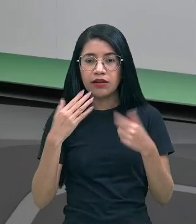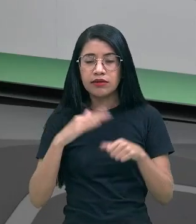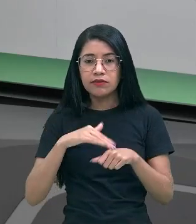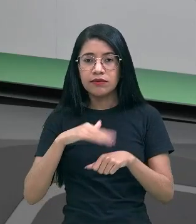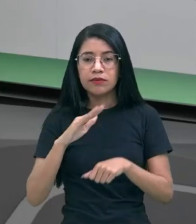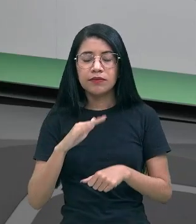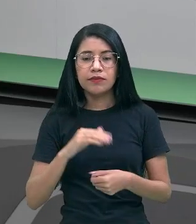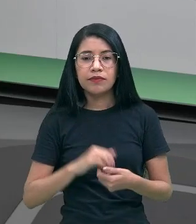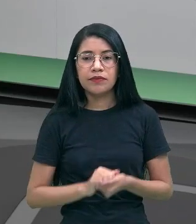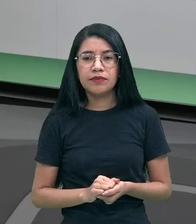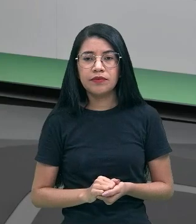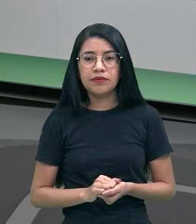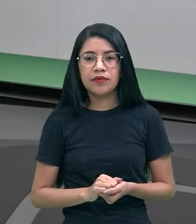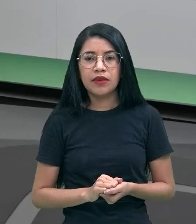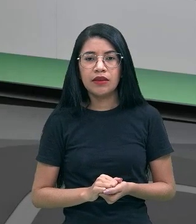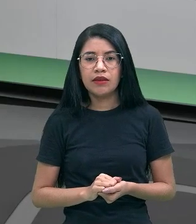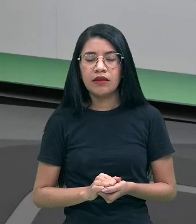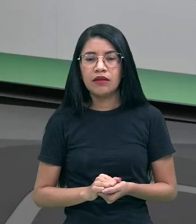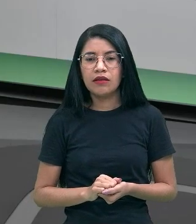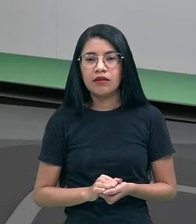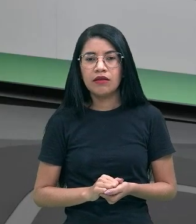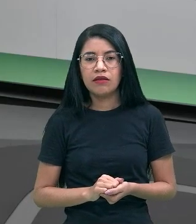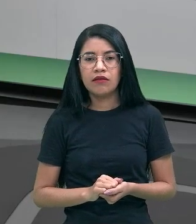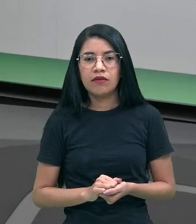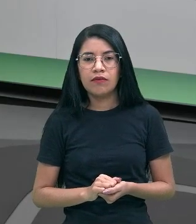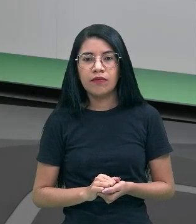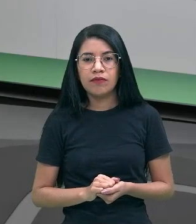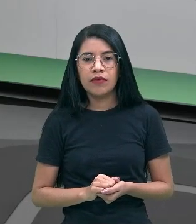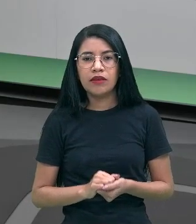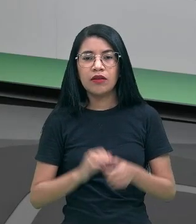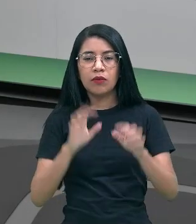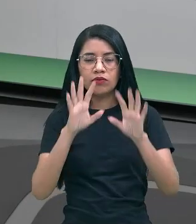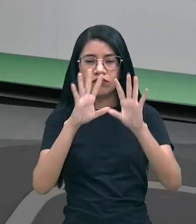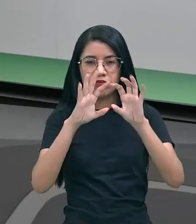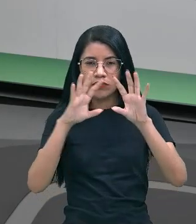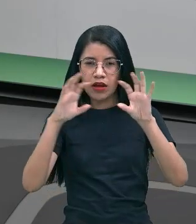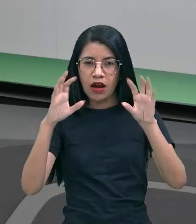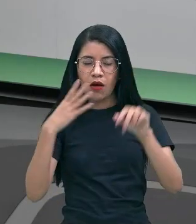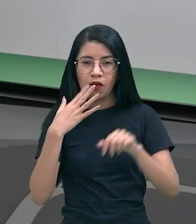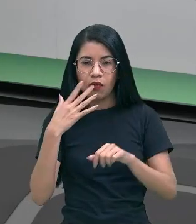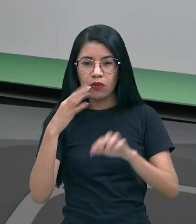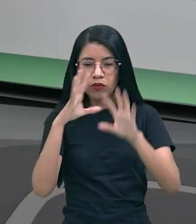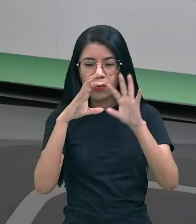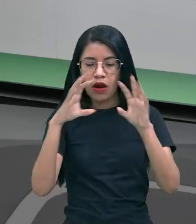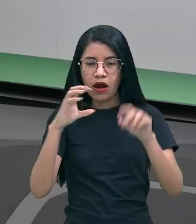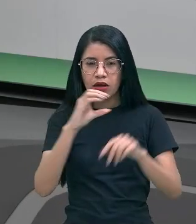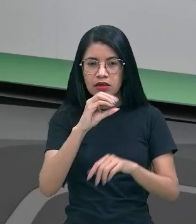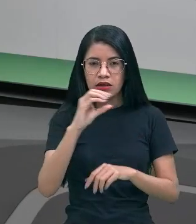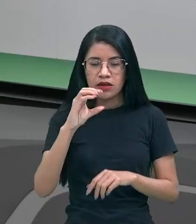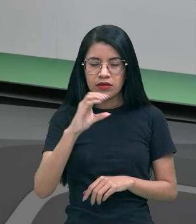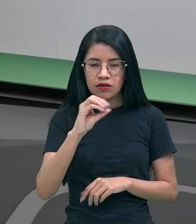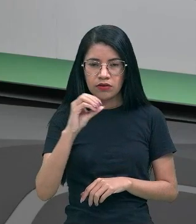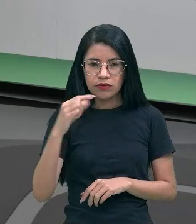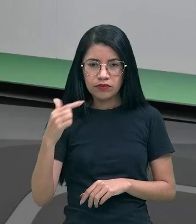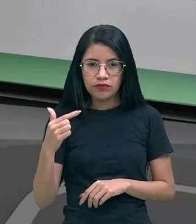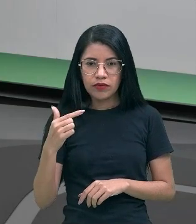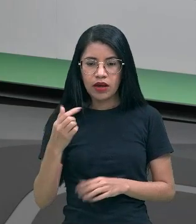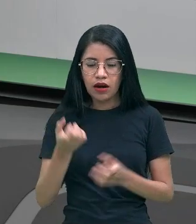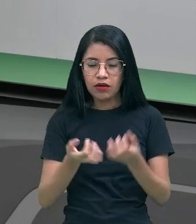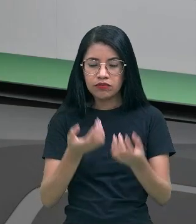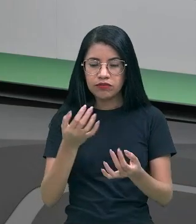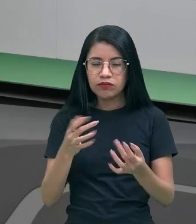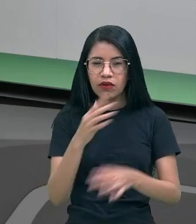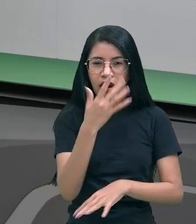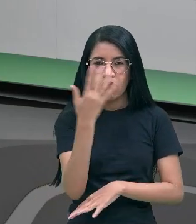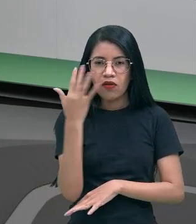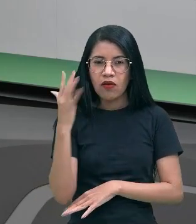estivesse vestindo uma outra roupa. Então eu tenho aqui, ó, uma quantidade de gás carbônico, aí eu queimo combustíveis fósseis, eu queimo as